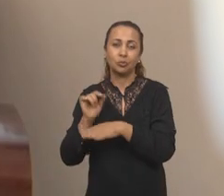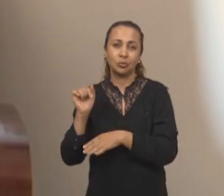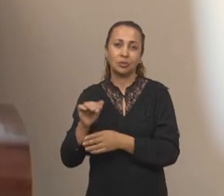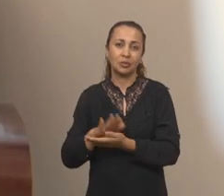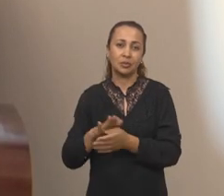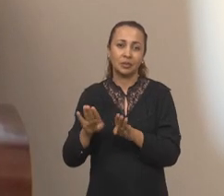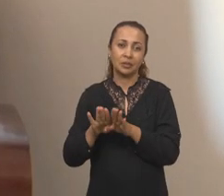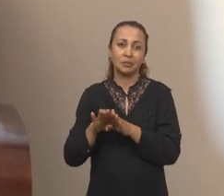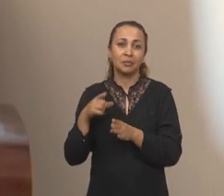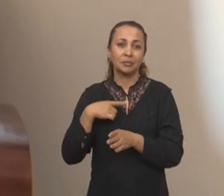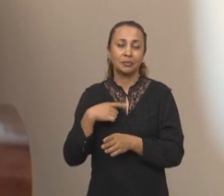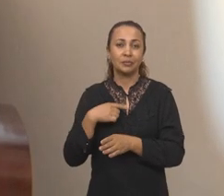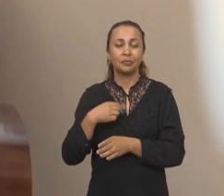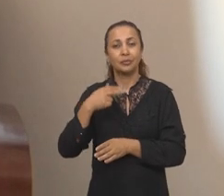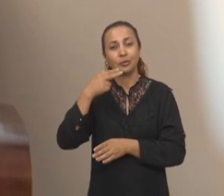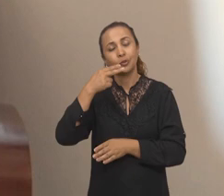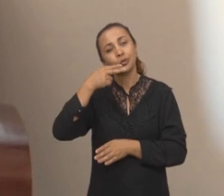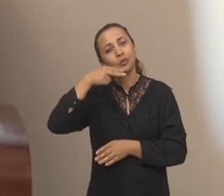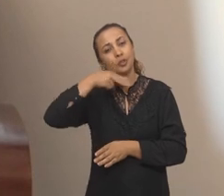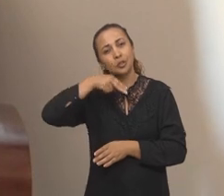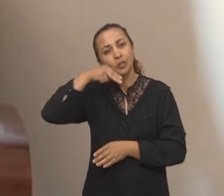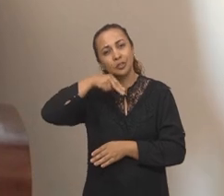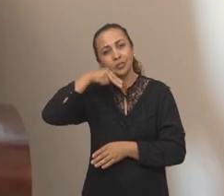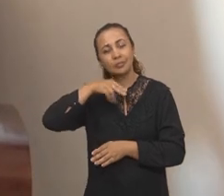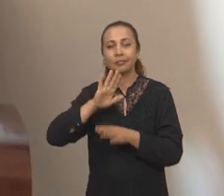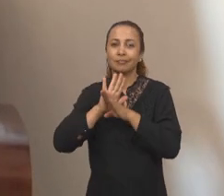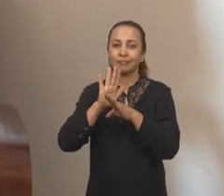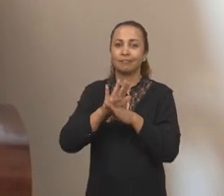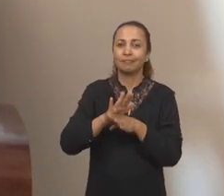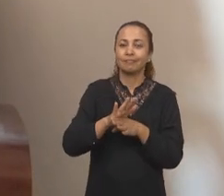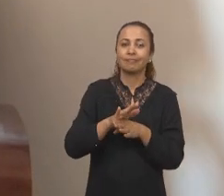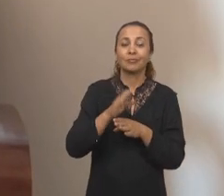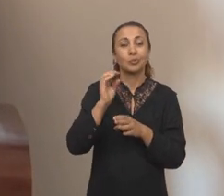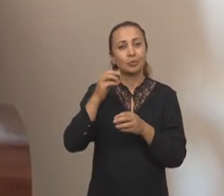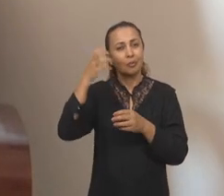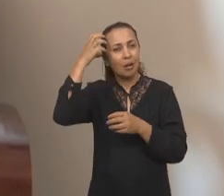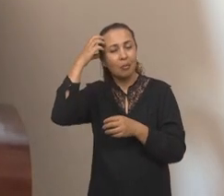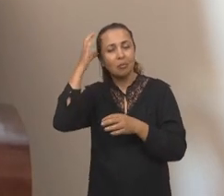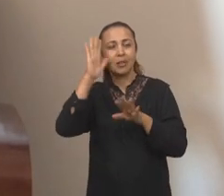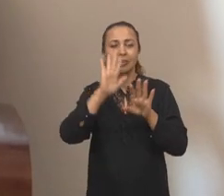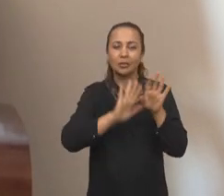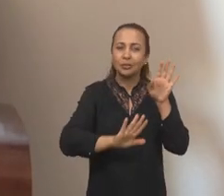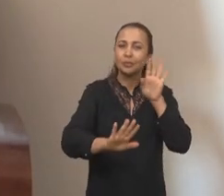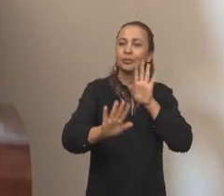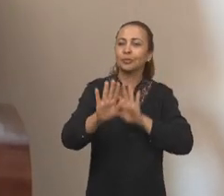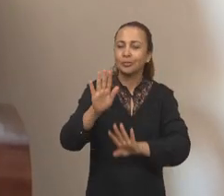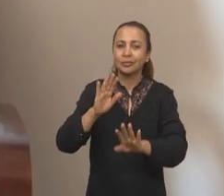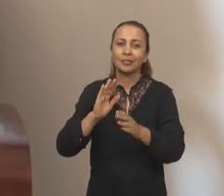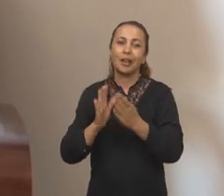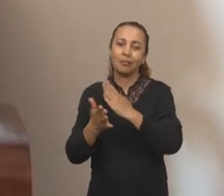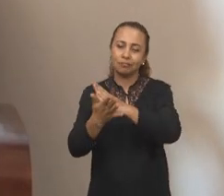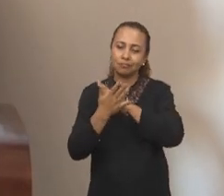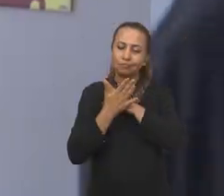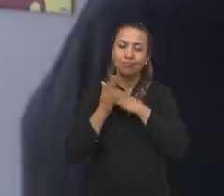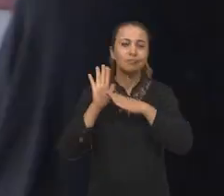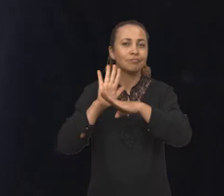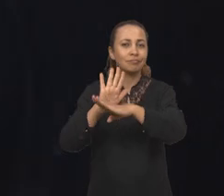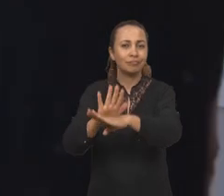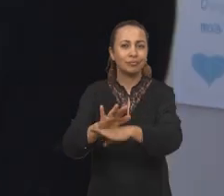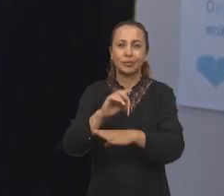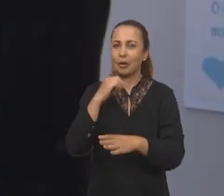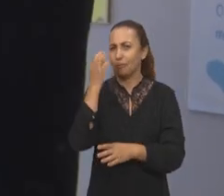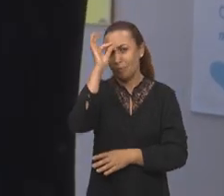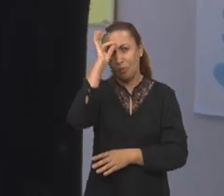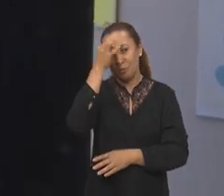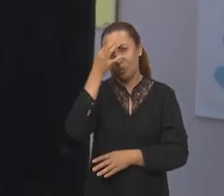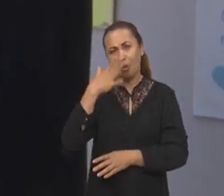né que eu também tenho um netinho e eu ajudo ela então vai uma vai ocupando a cabeça também a minha cabeça né eu não fico